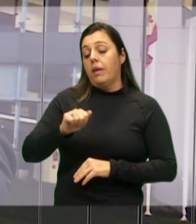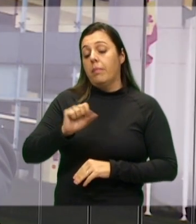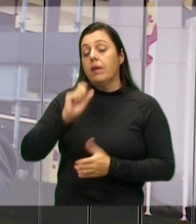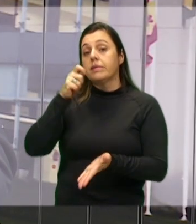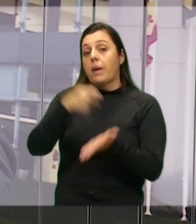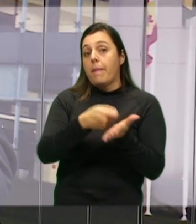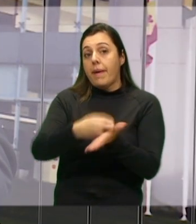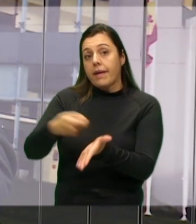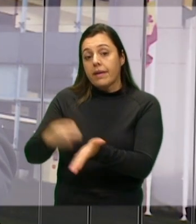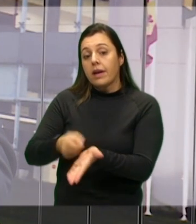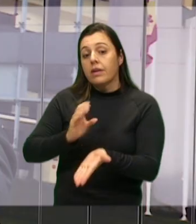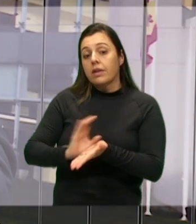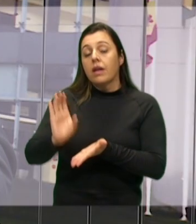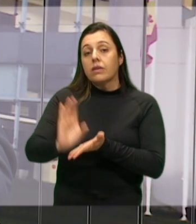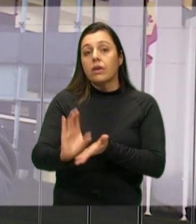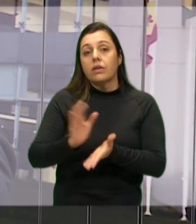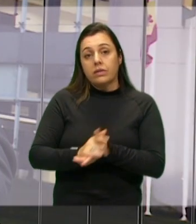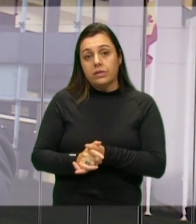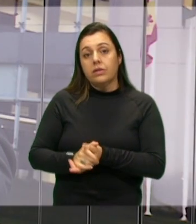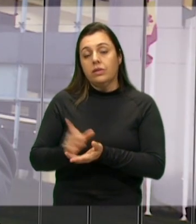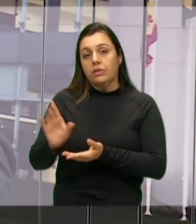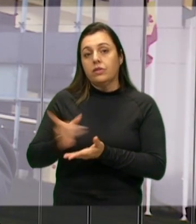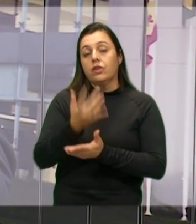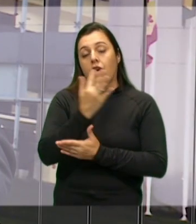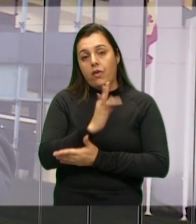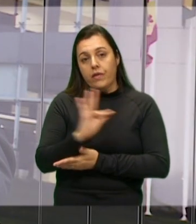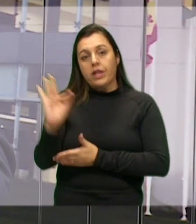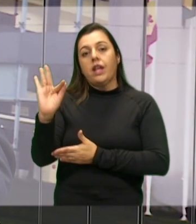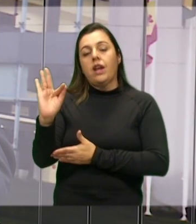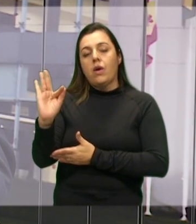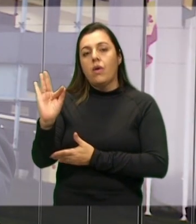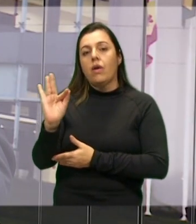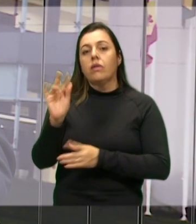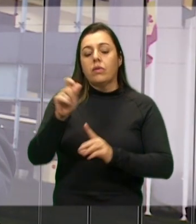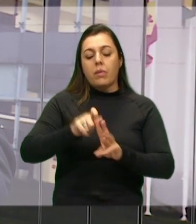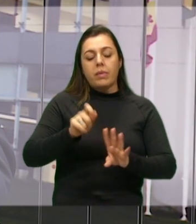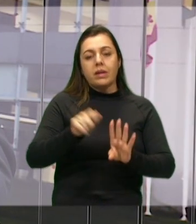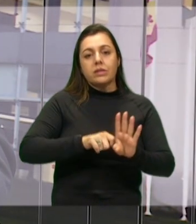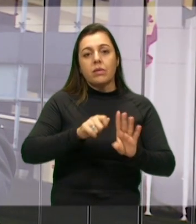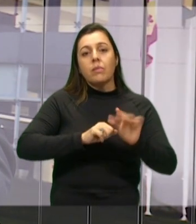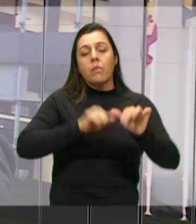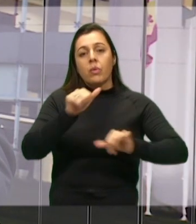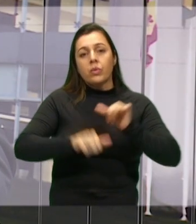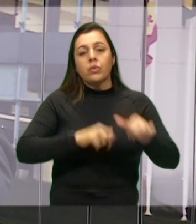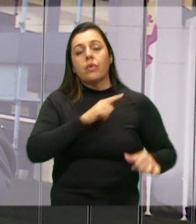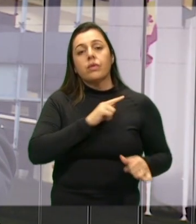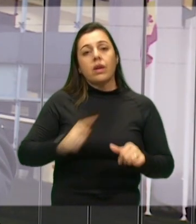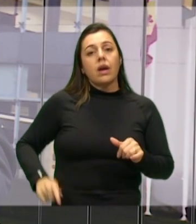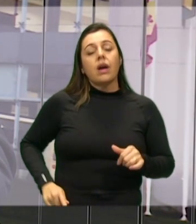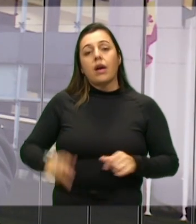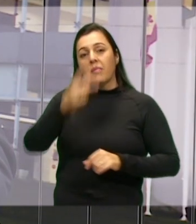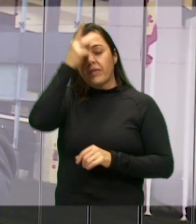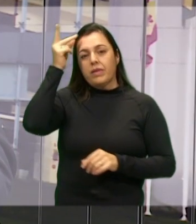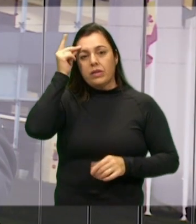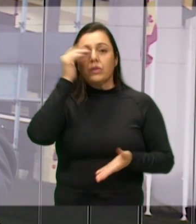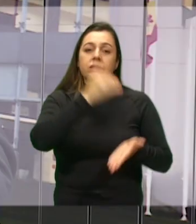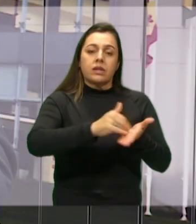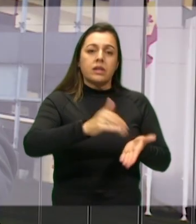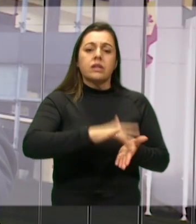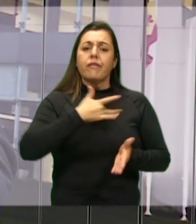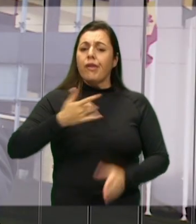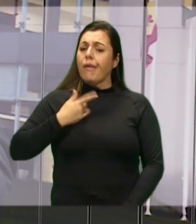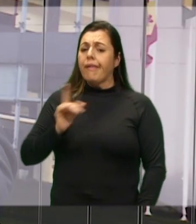esse incentivo do governo através desse recurso federal. E aí, nos últimos meses, com a mudança de governo, a Prefeitura de Itajaí, a Secretaria de Saúde,